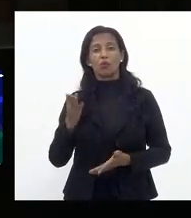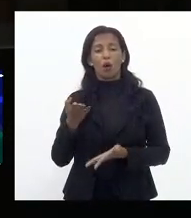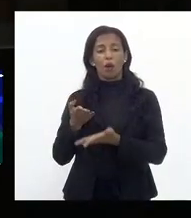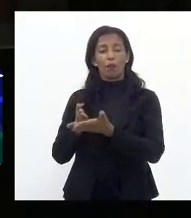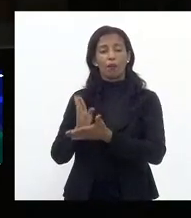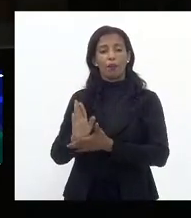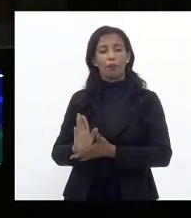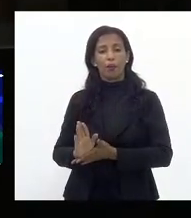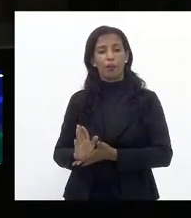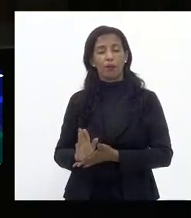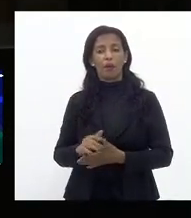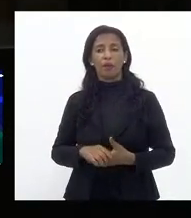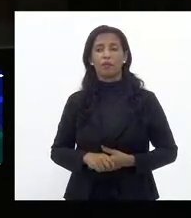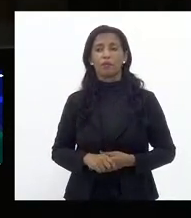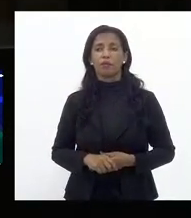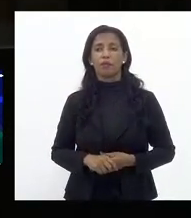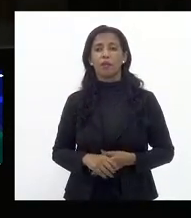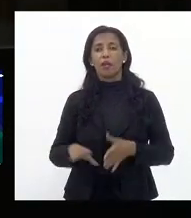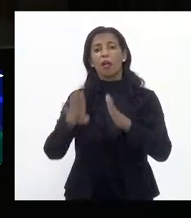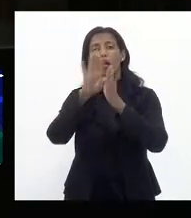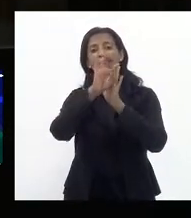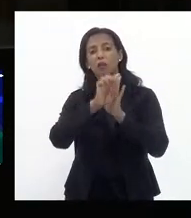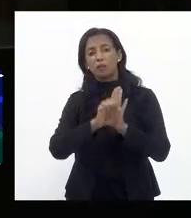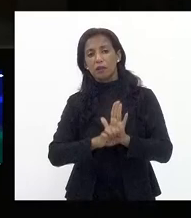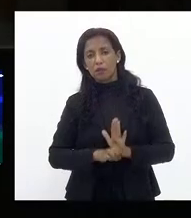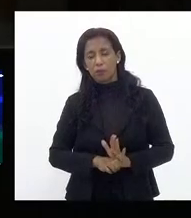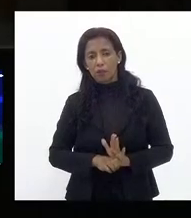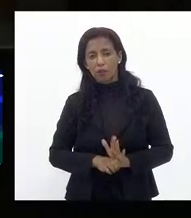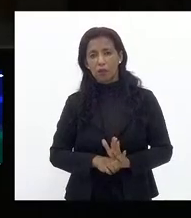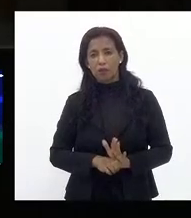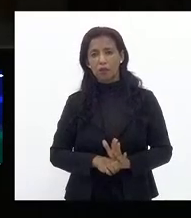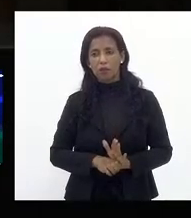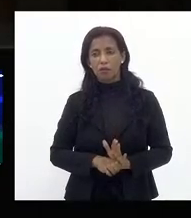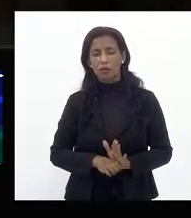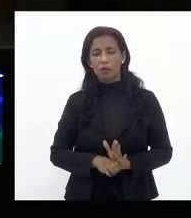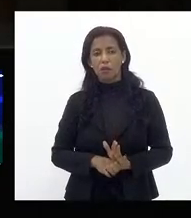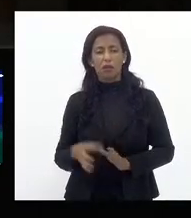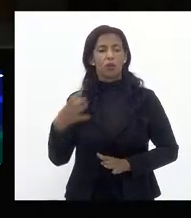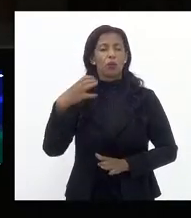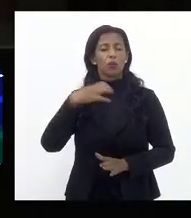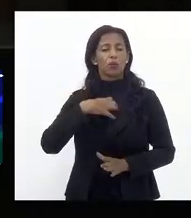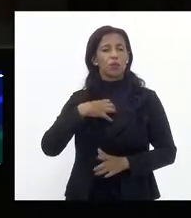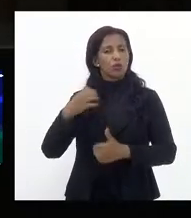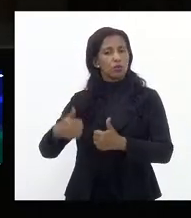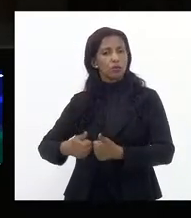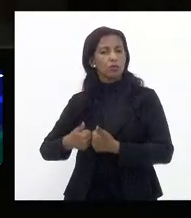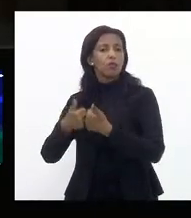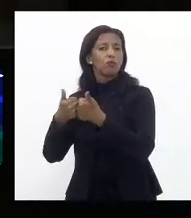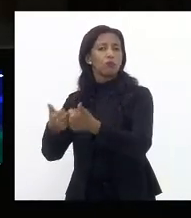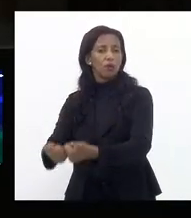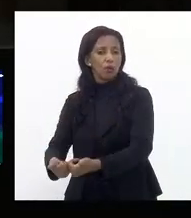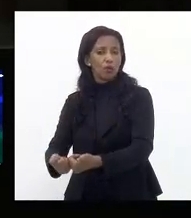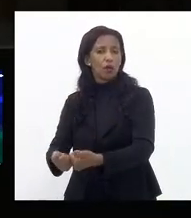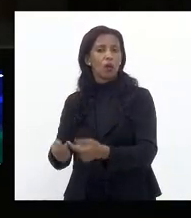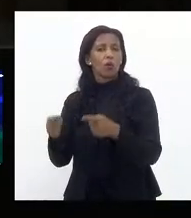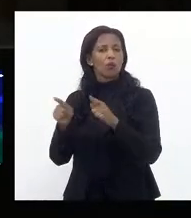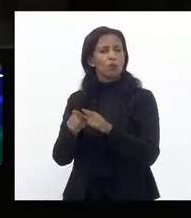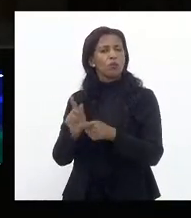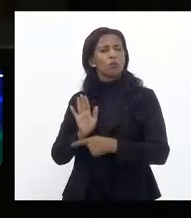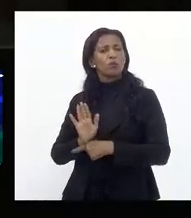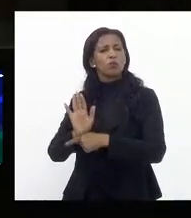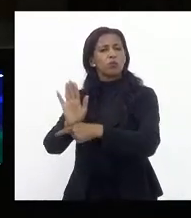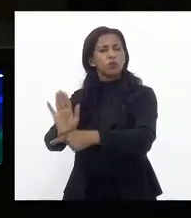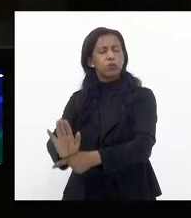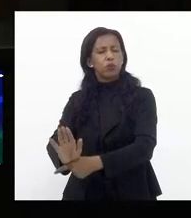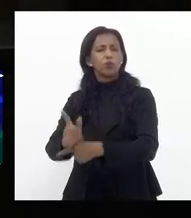aprovar aquelas emendas que venham no sentido de melhorar e de contemplar